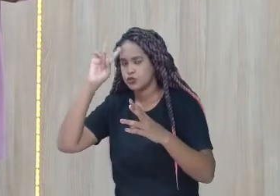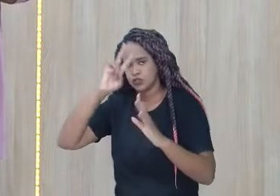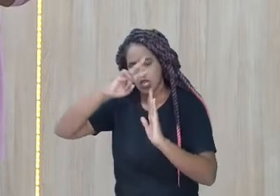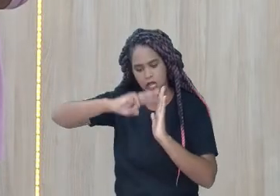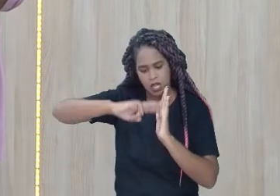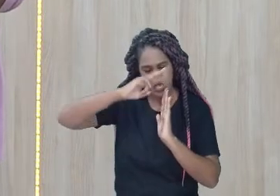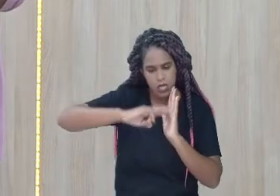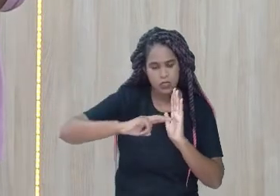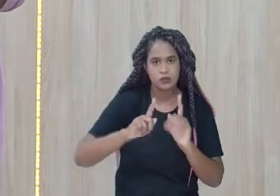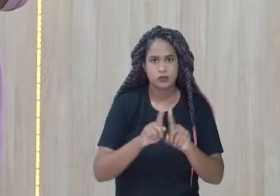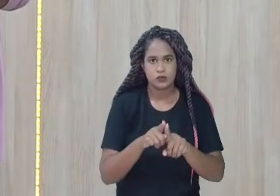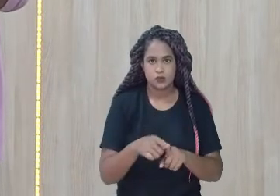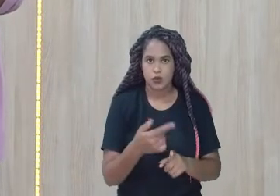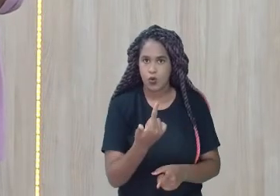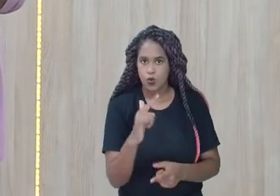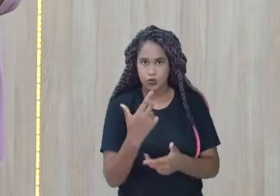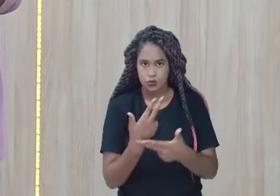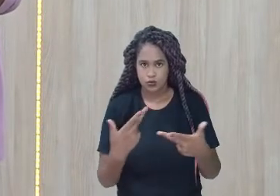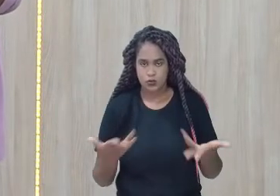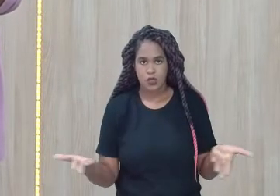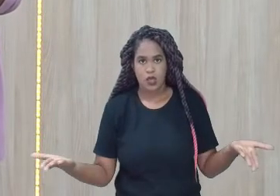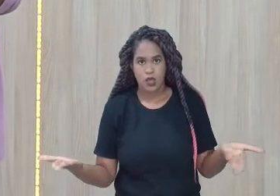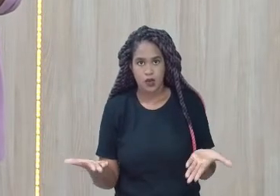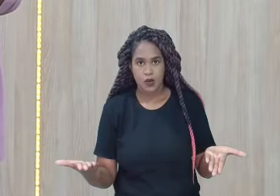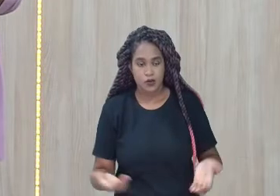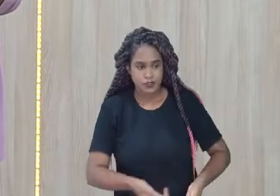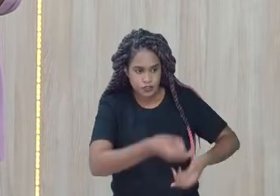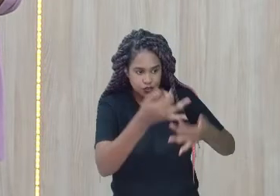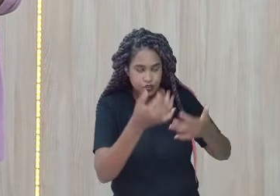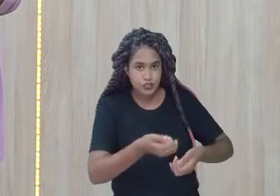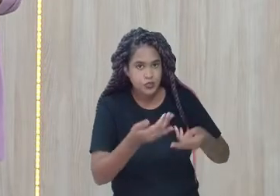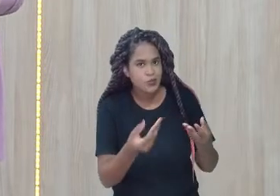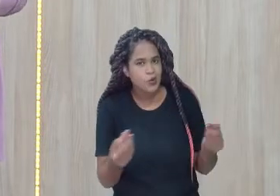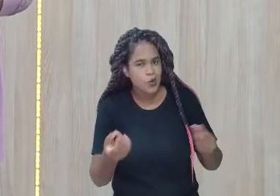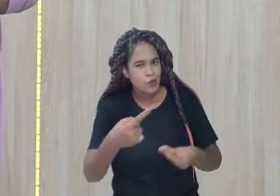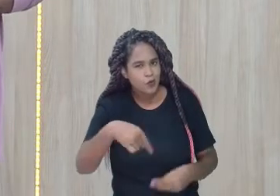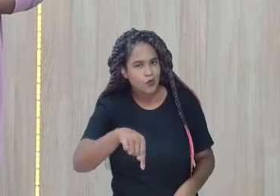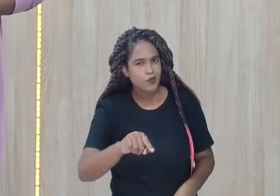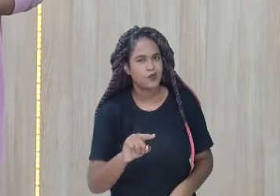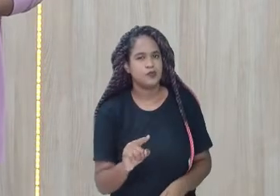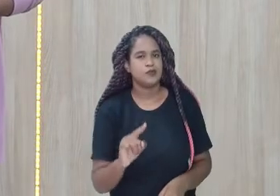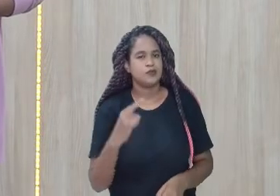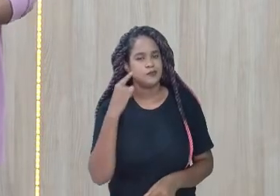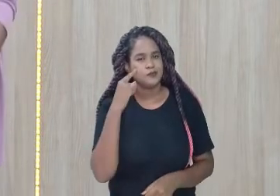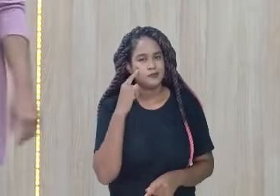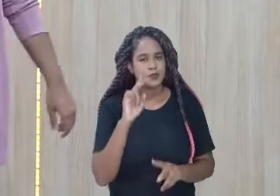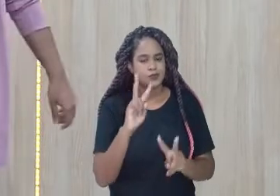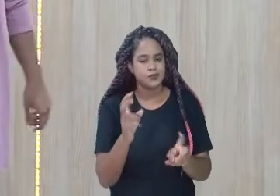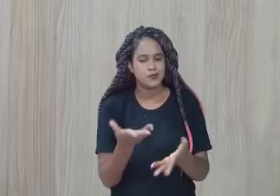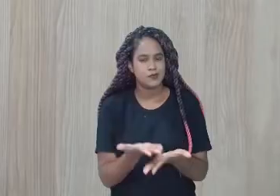lendo outras fontes. Vamos dar um pulinho lá no chat para ver como é que vocês estão, o que é que vocês estão achando da aula de hoje.